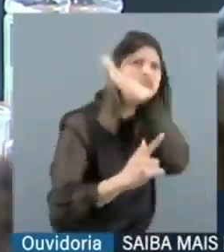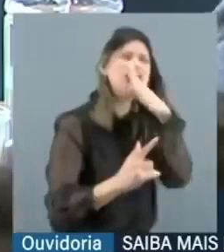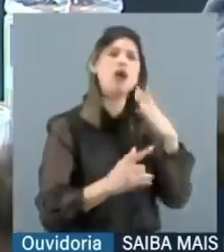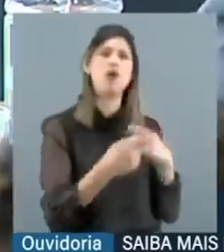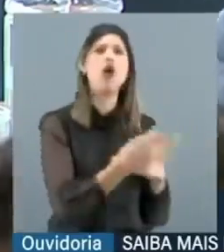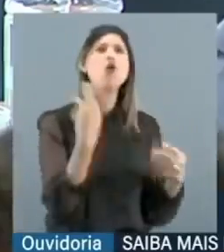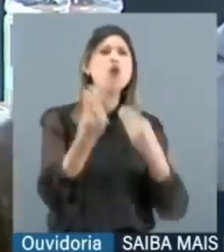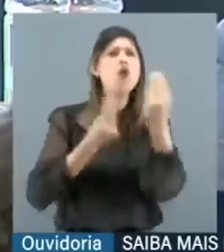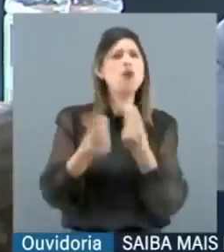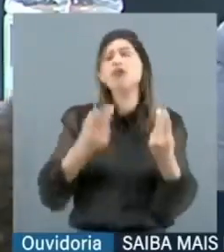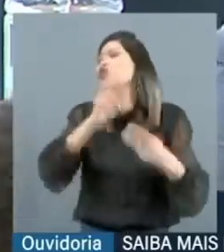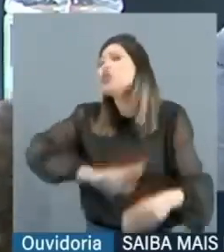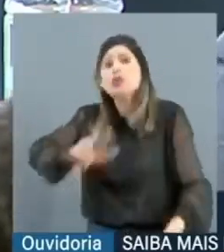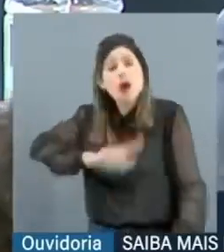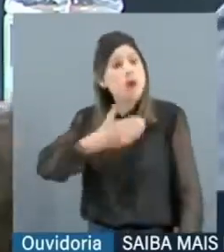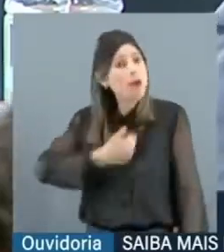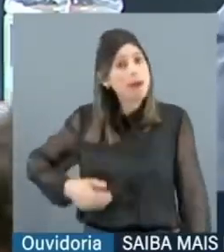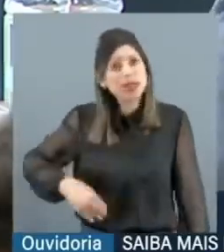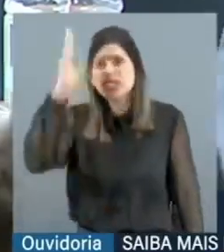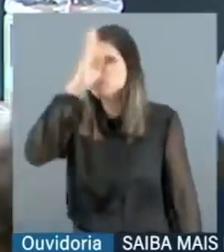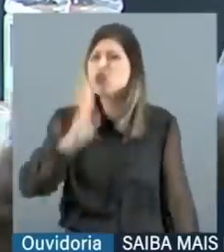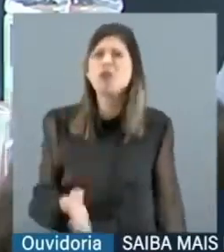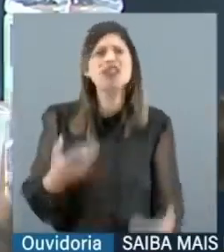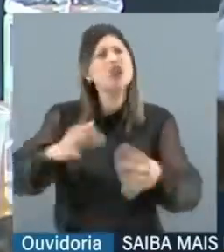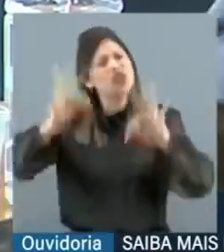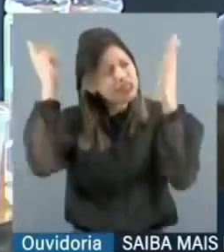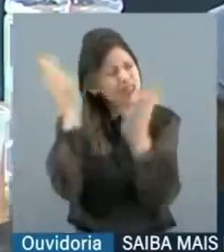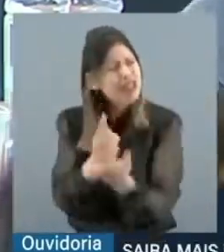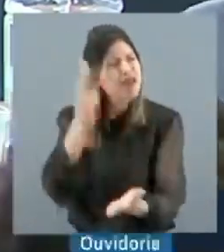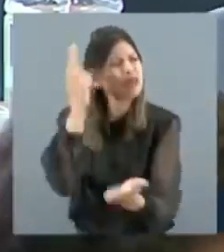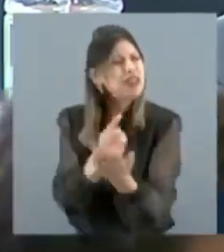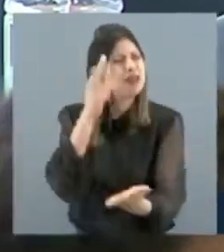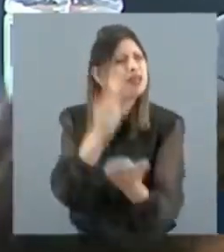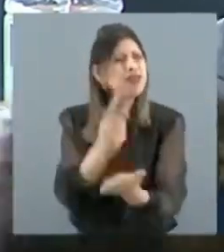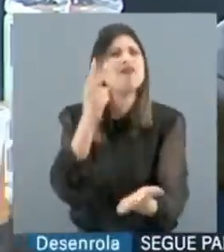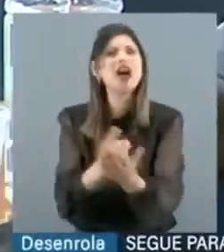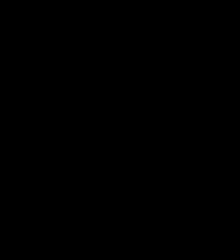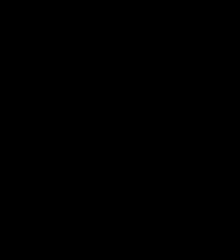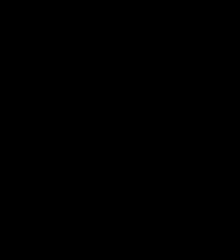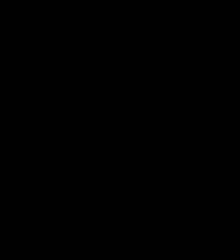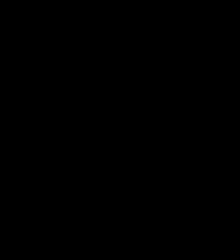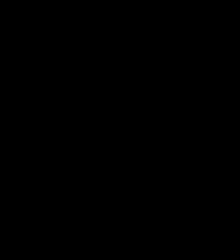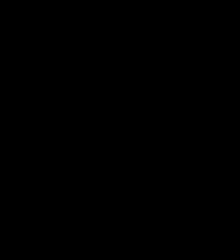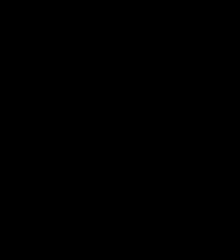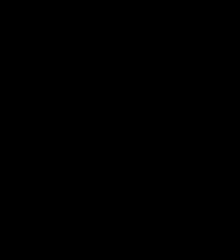que não é mais presidente da República. E fica aqui toda hora desrespeitando ele e a família dele.